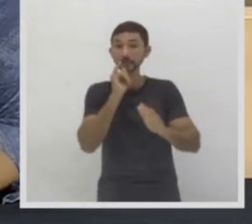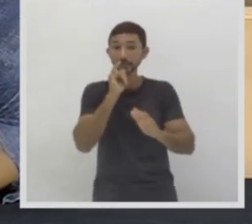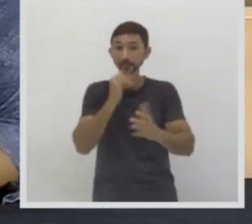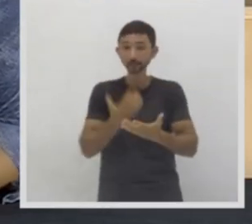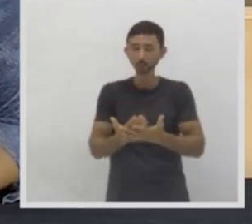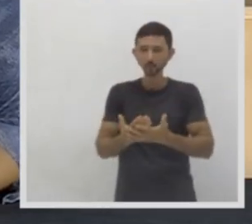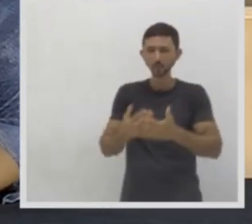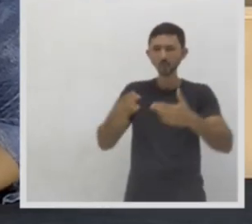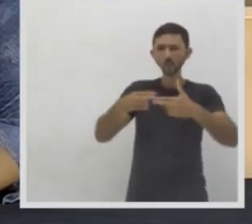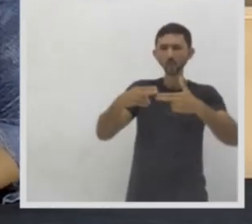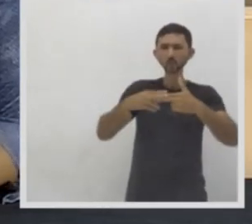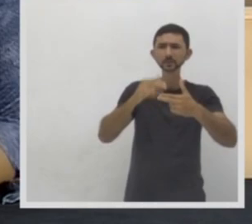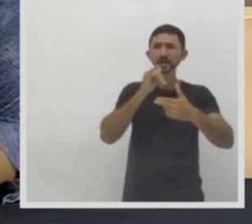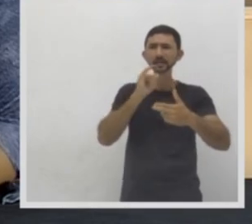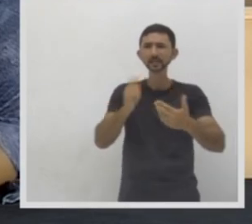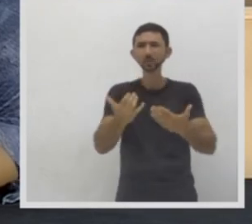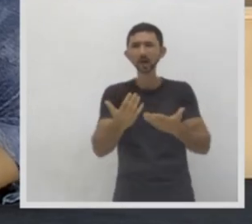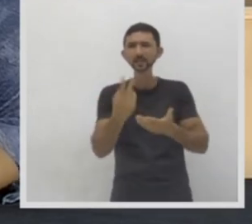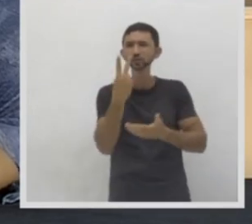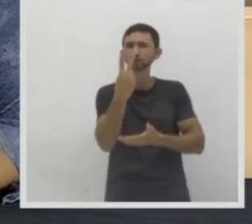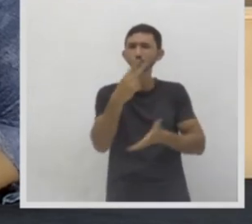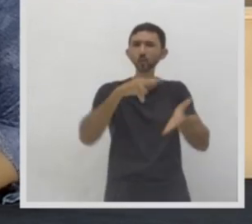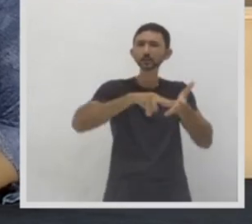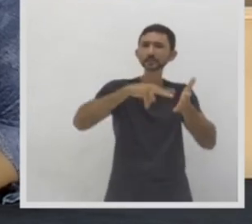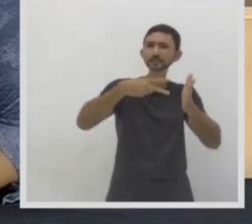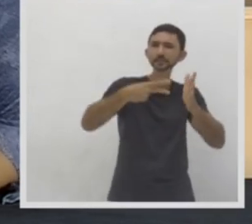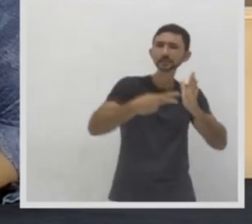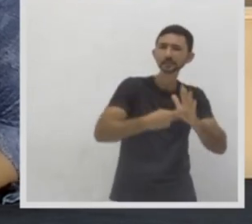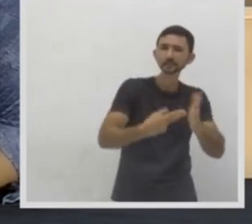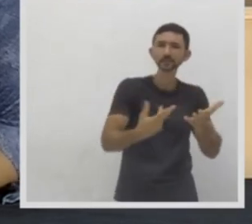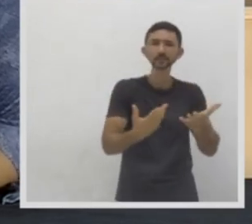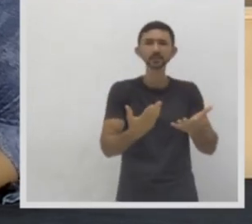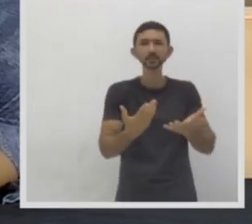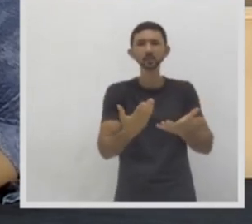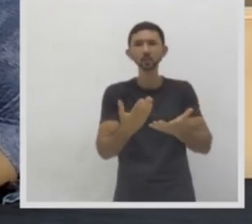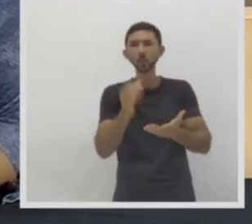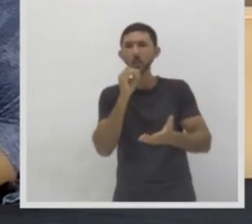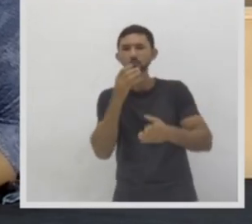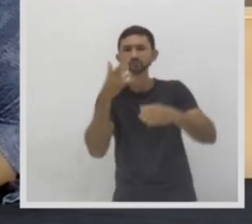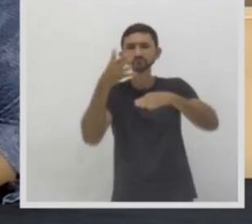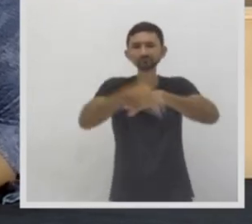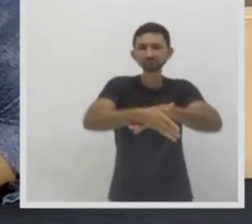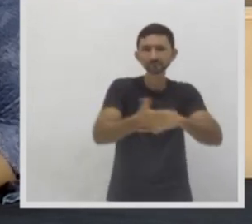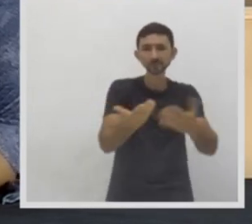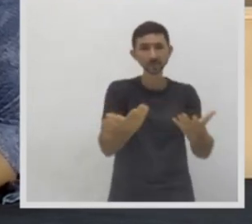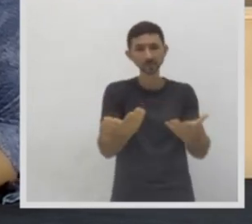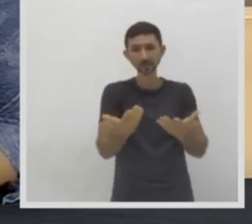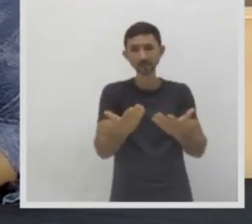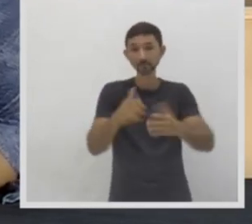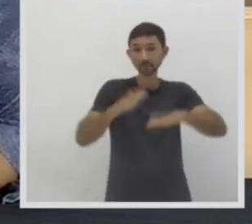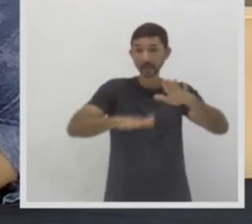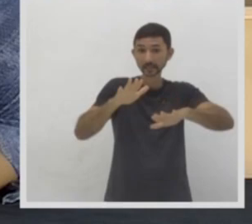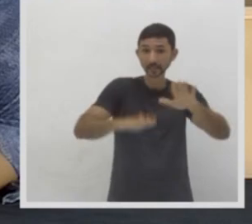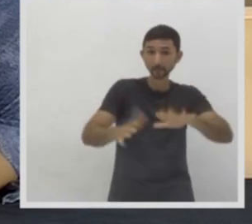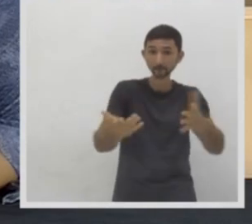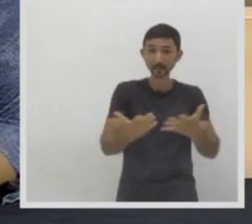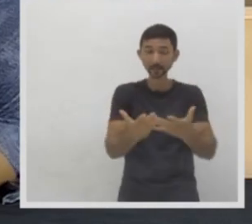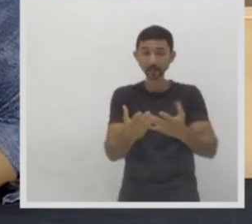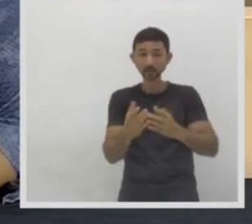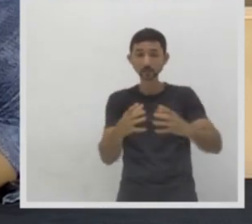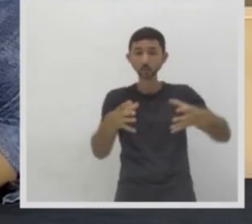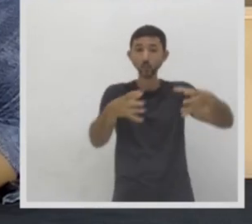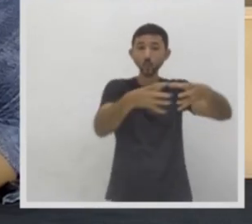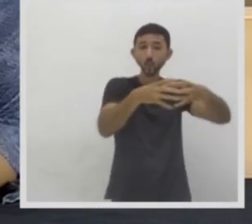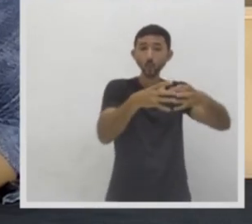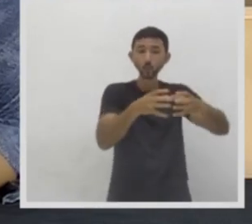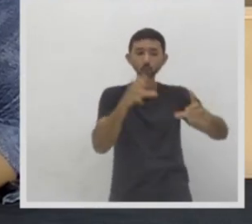uma linguagem com duplo sentido, eu vou utilizar uma linguagem direta. Tudo isso depende de quem eu quero atingir